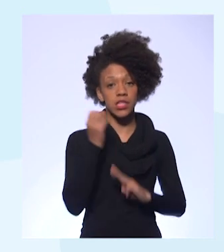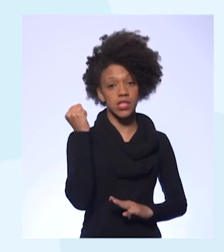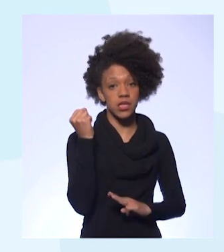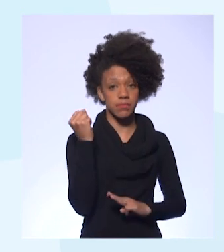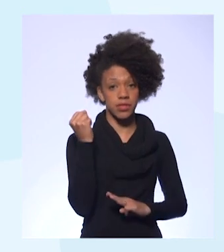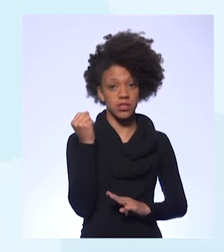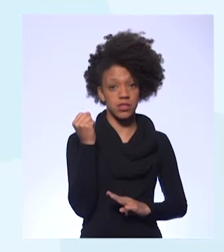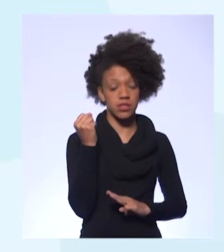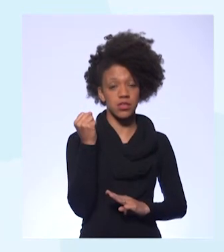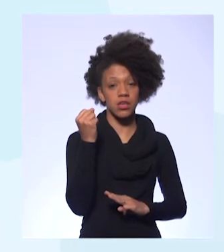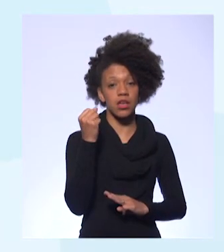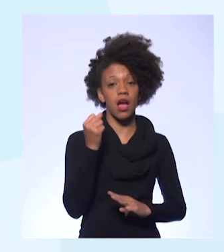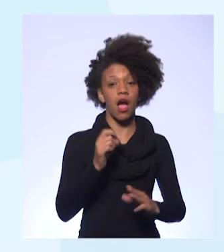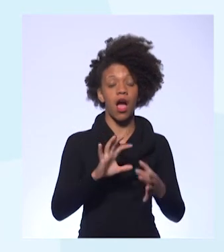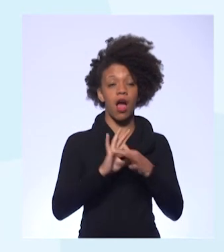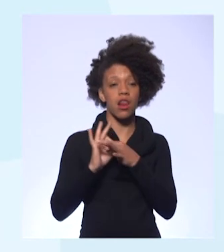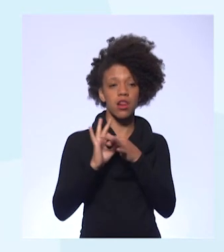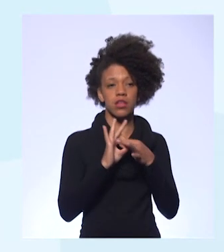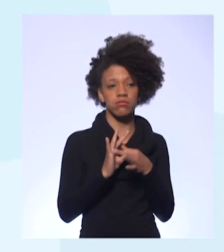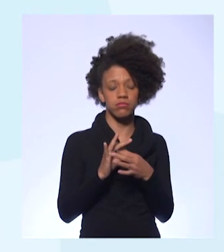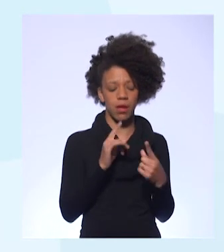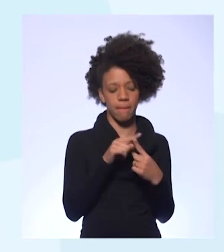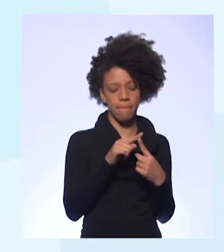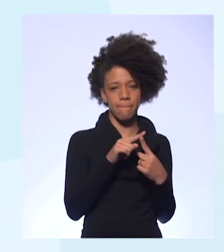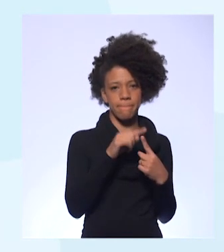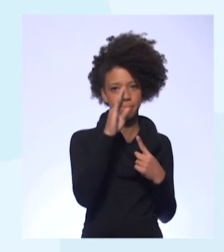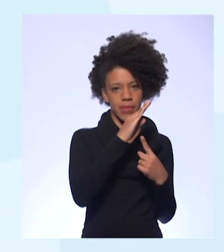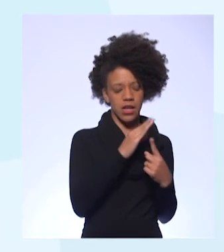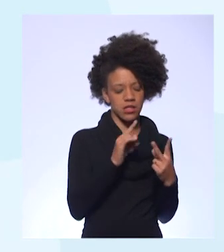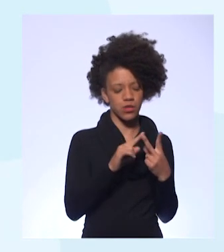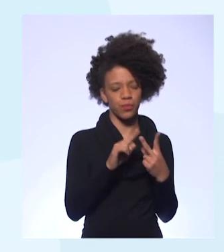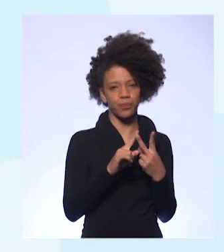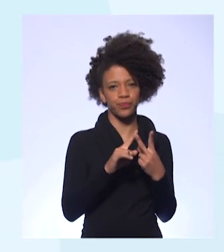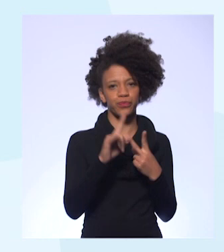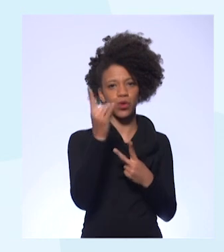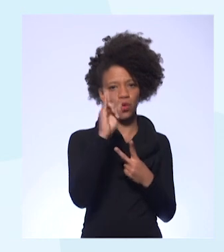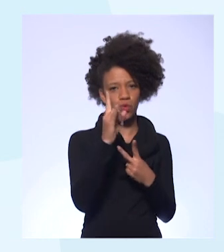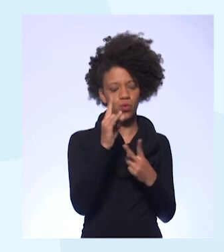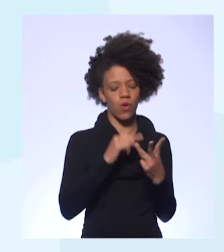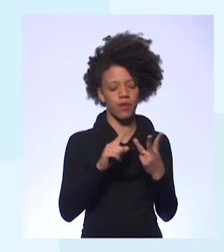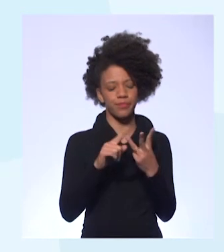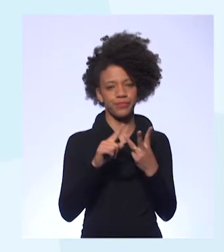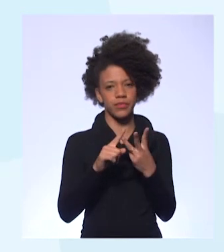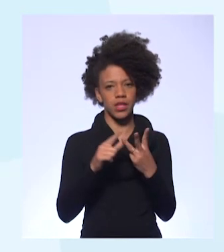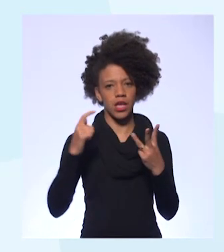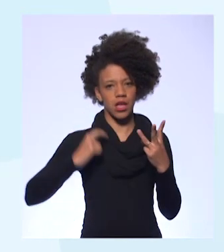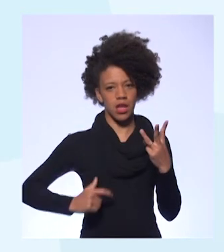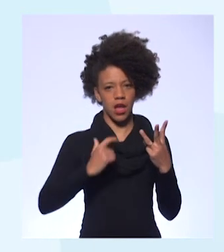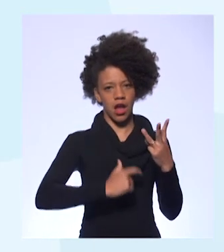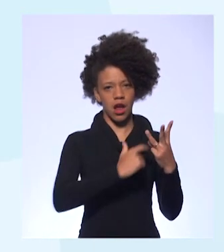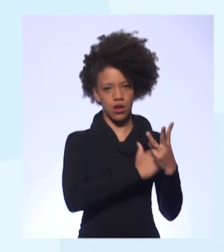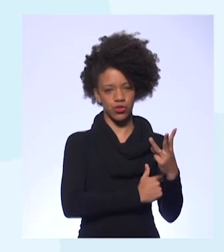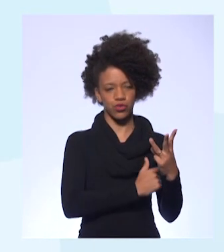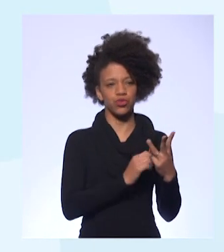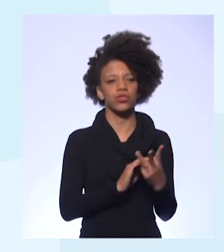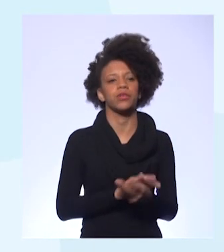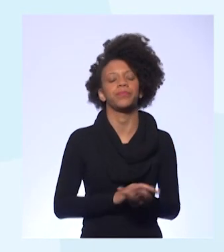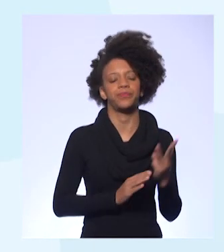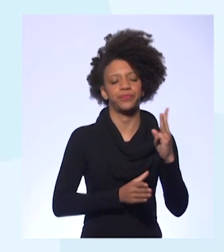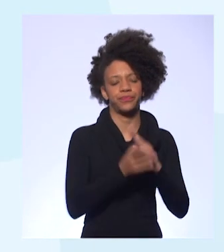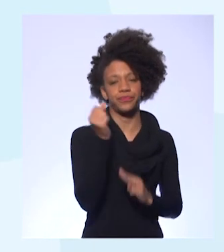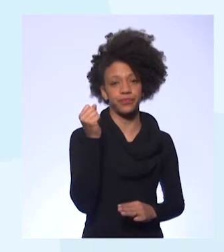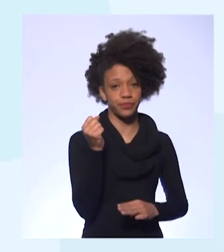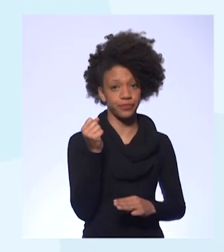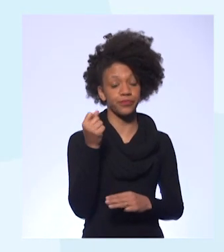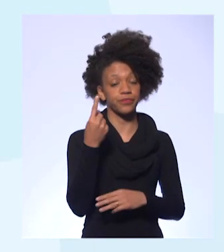que foi essa junção Brasil Uruguai e Argentina e vou voltar que ainda não vou falar desse tema